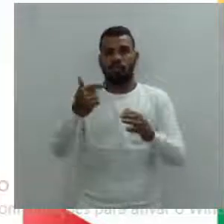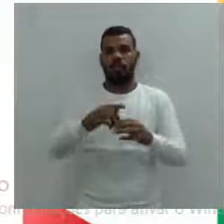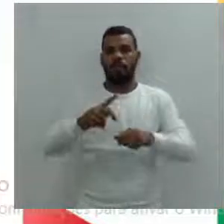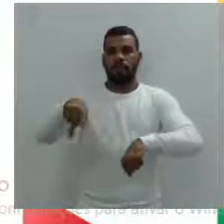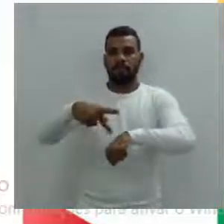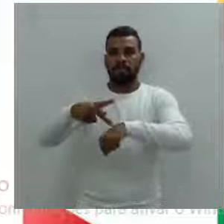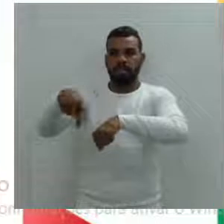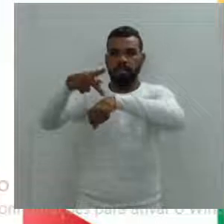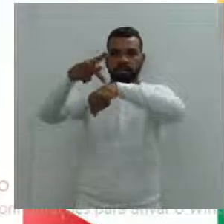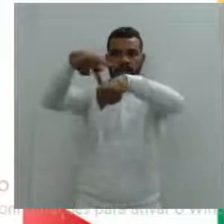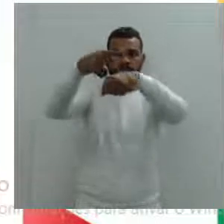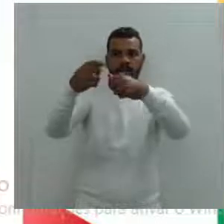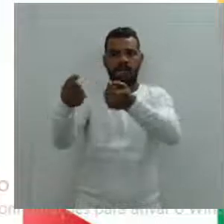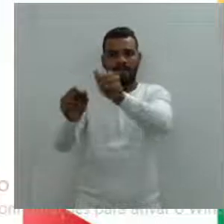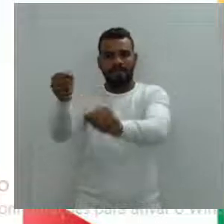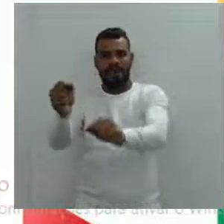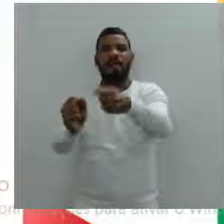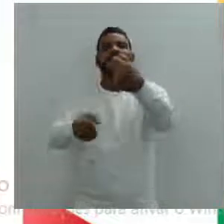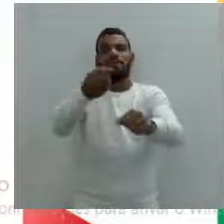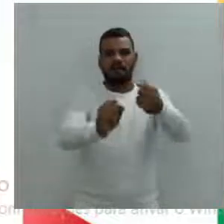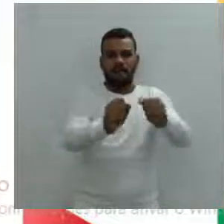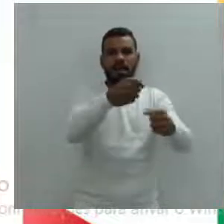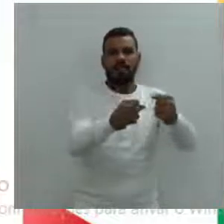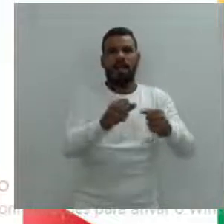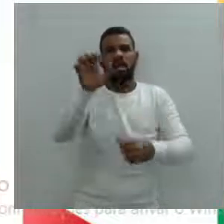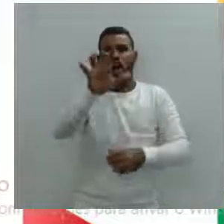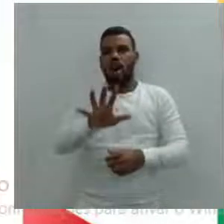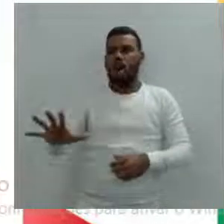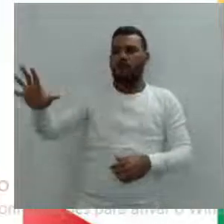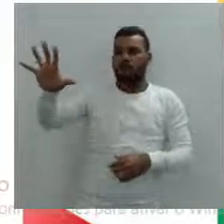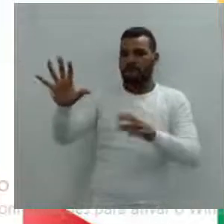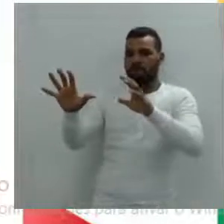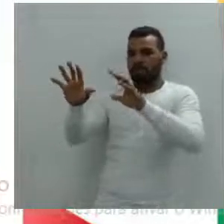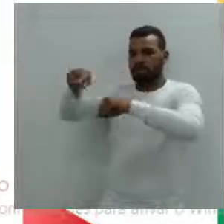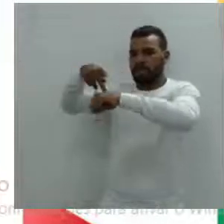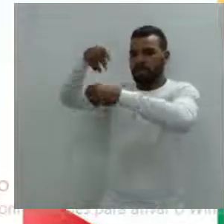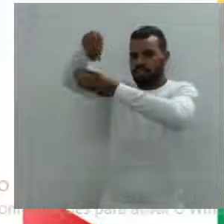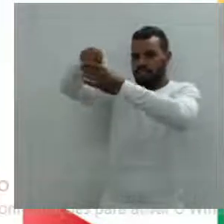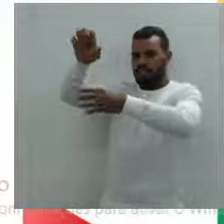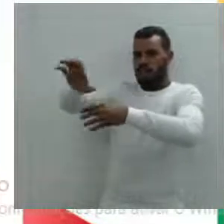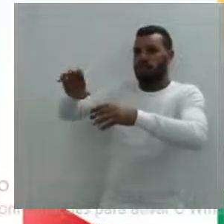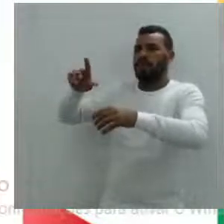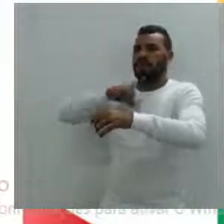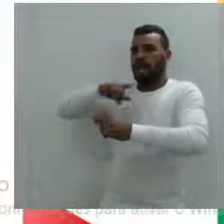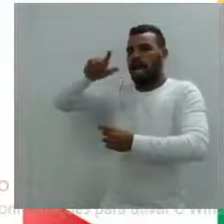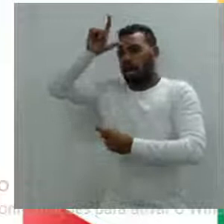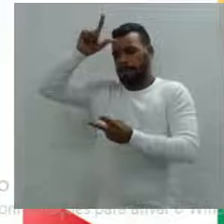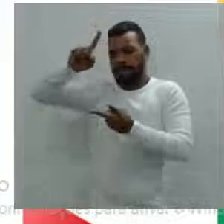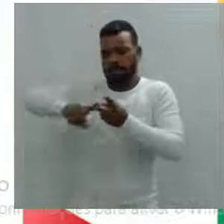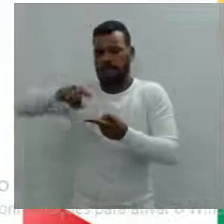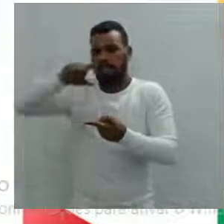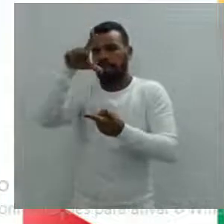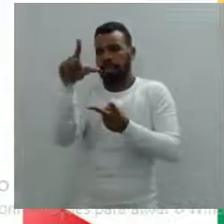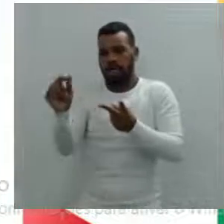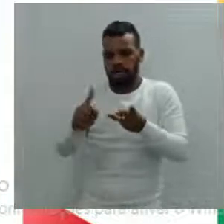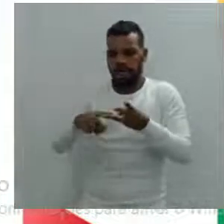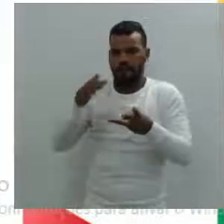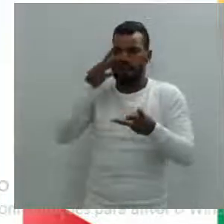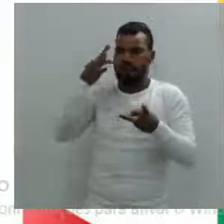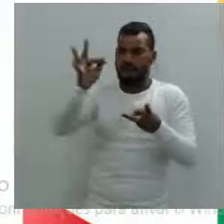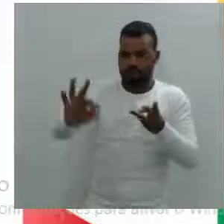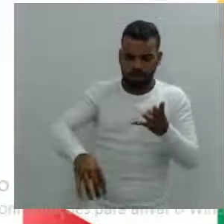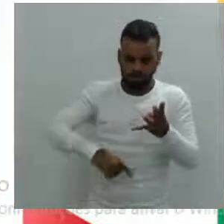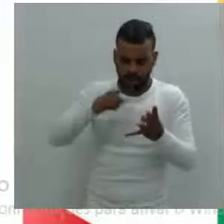se industrializar na Europa, né, que vai ser Alemanha, Itália,